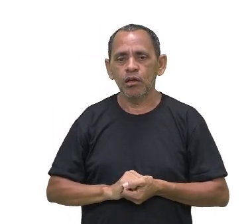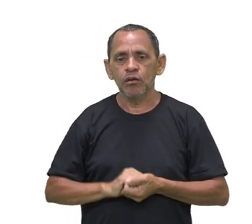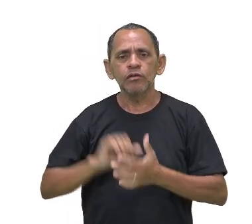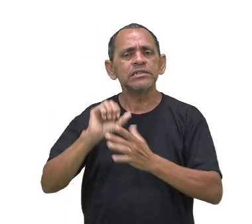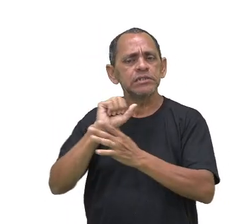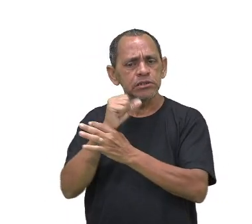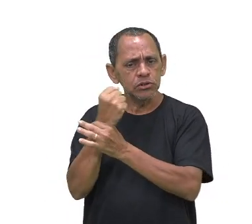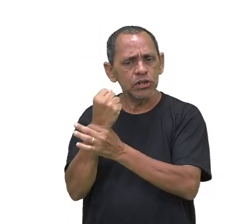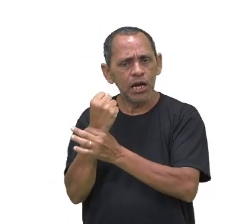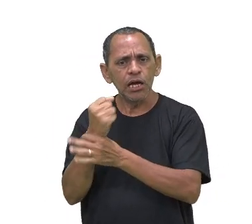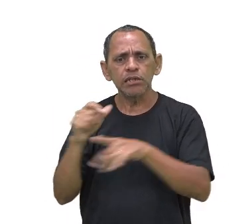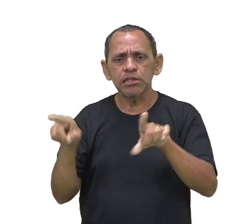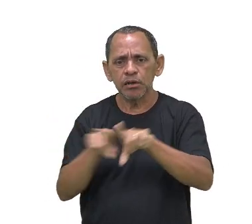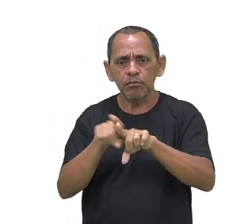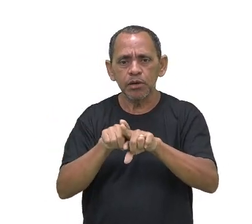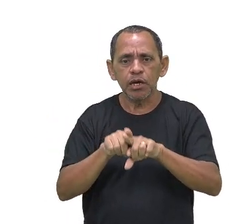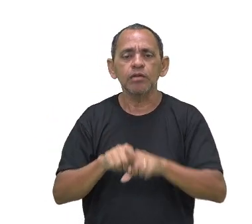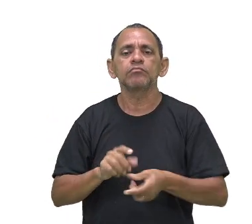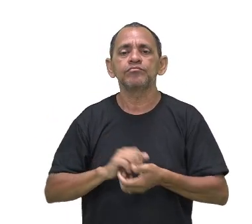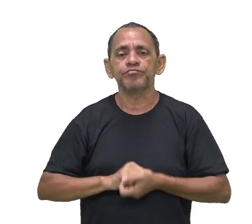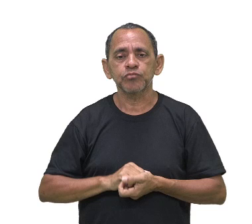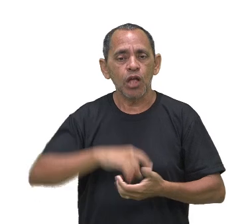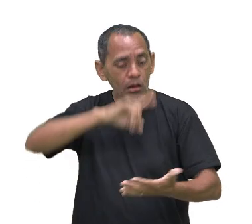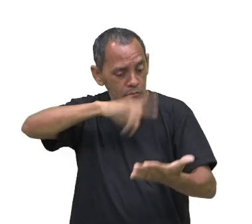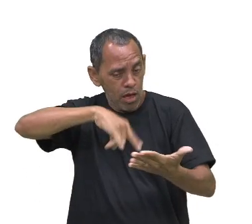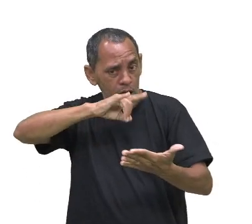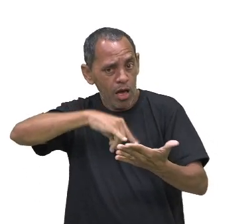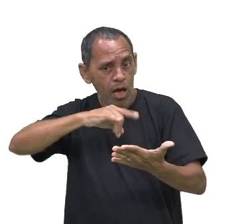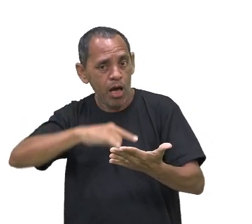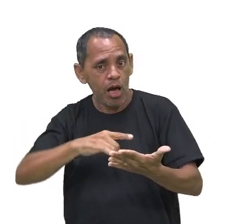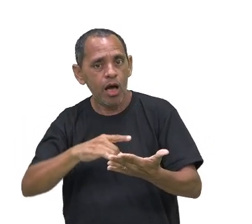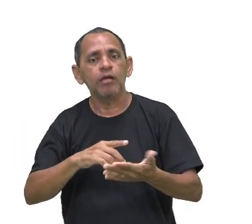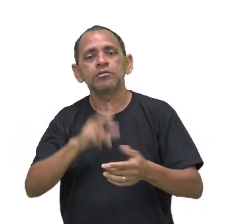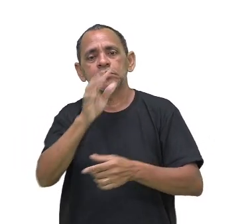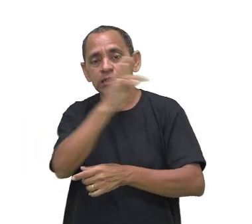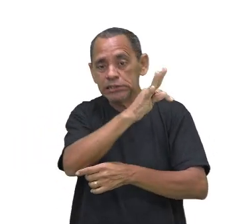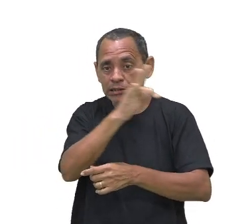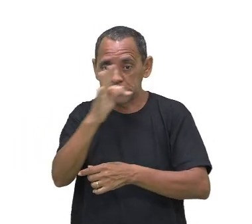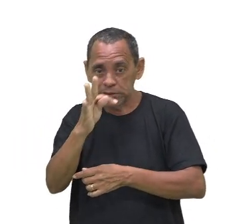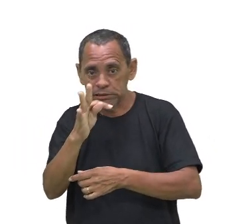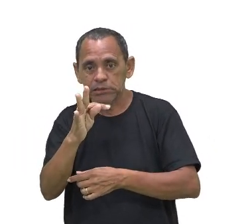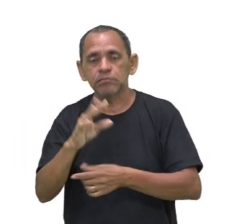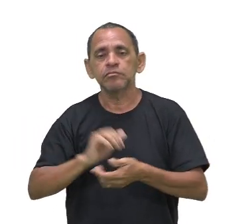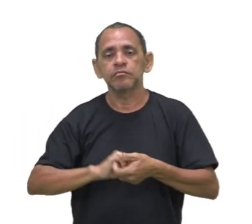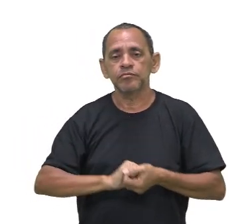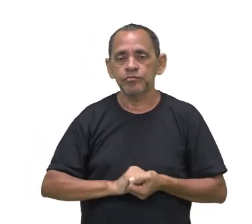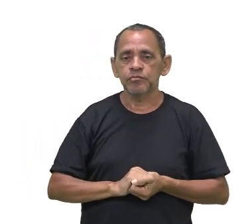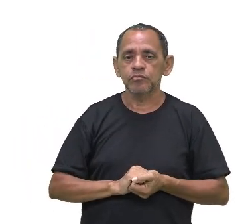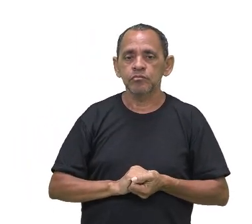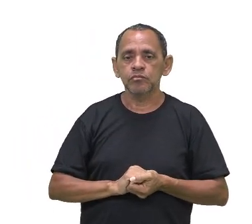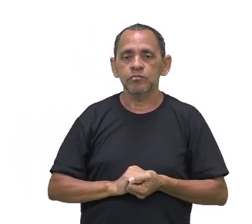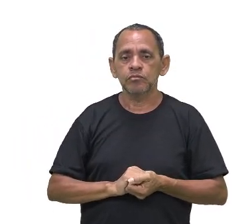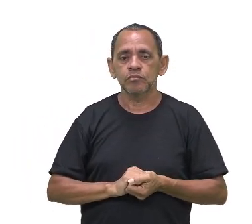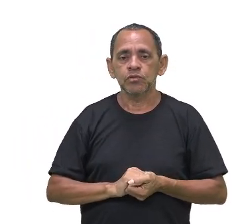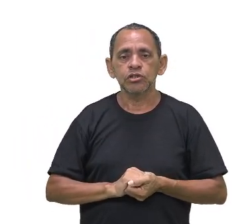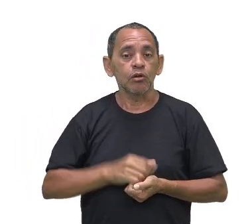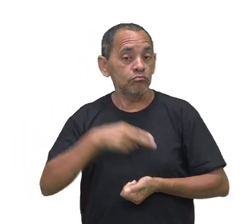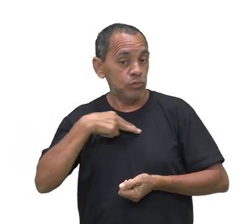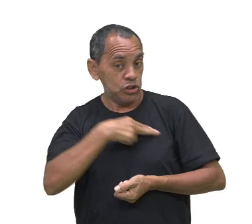do Tratado de Tordesilhas, do bandeirismo, que são os bandeirantes, e das missões